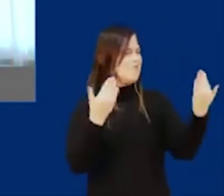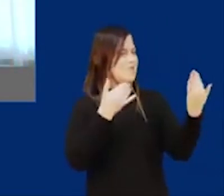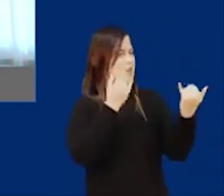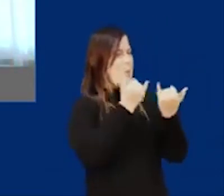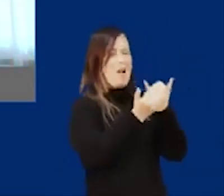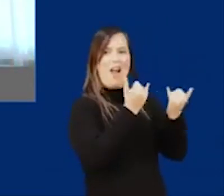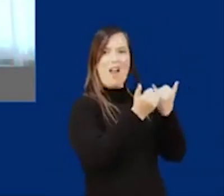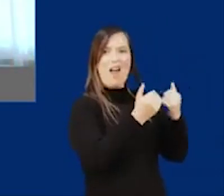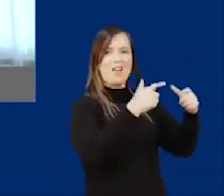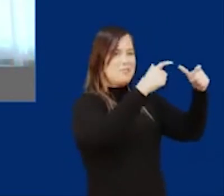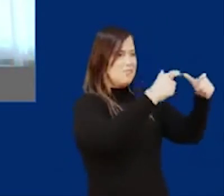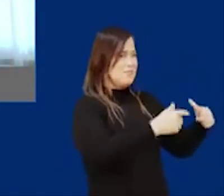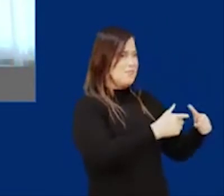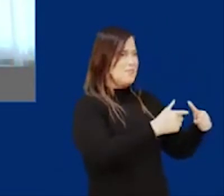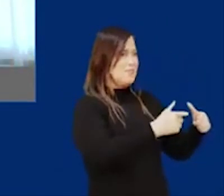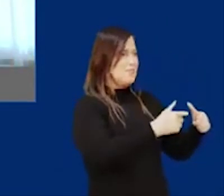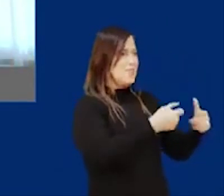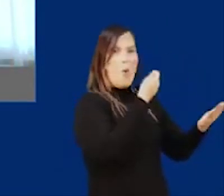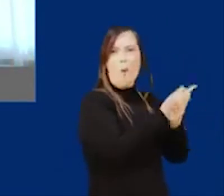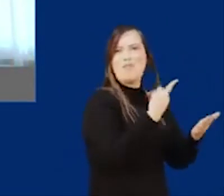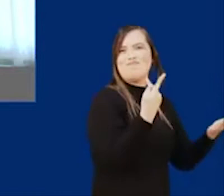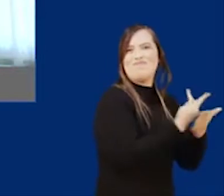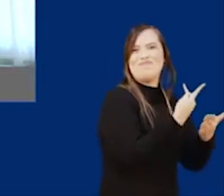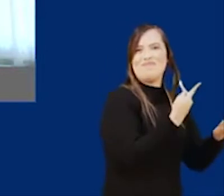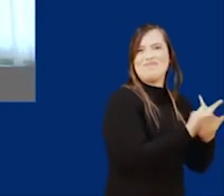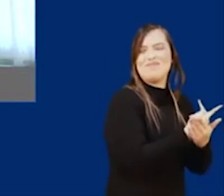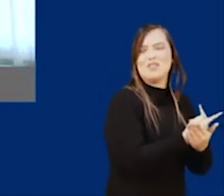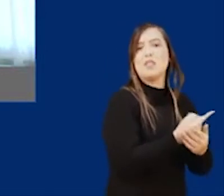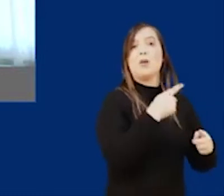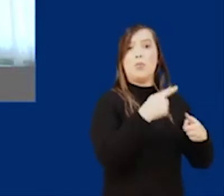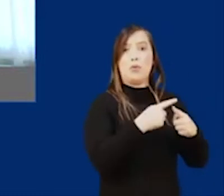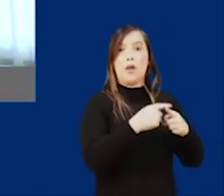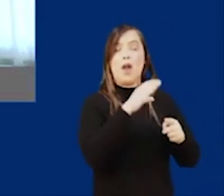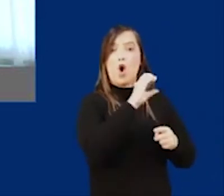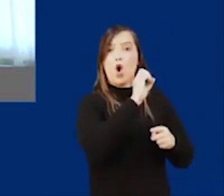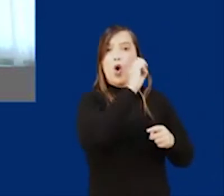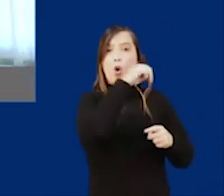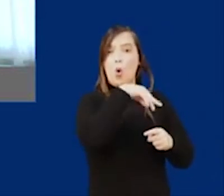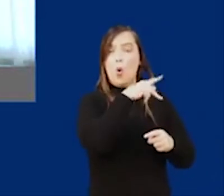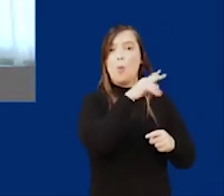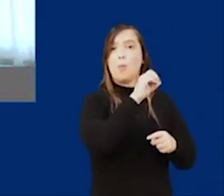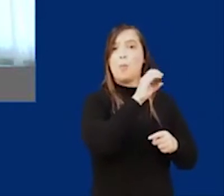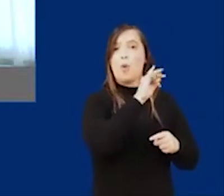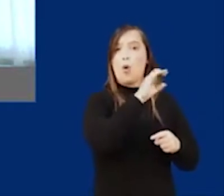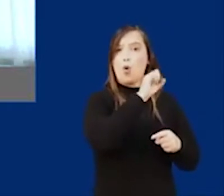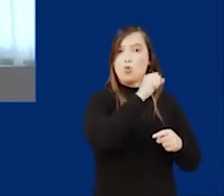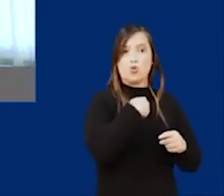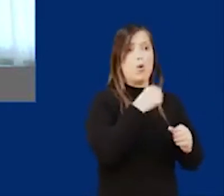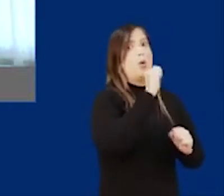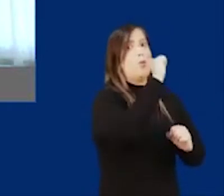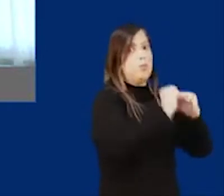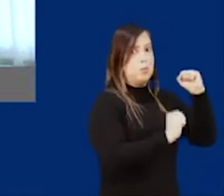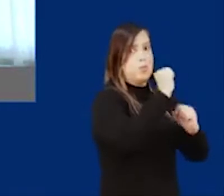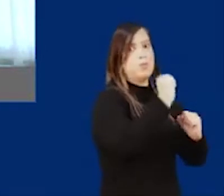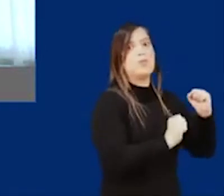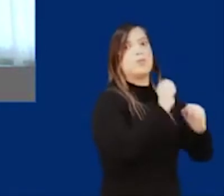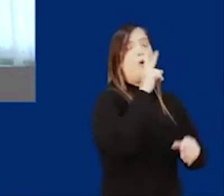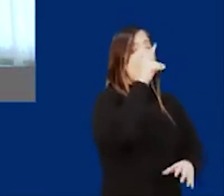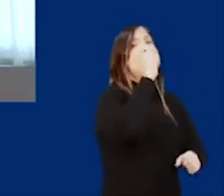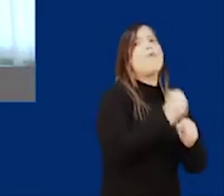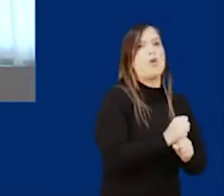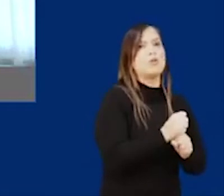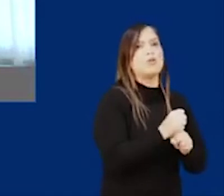vezes a gente compra gato por lebre. Os compostos lácteos são produtos ultraprocessados que o guia é muito claro em dizer que não